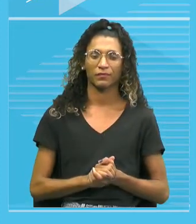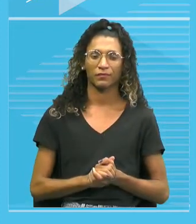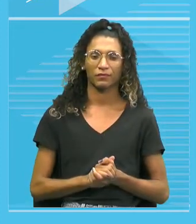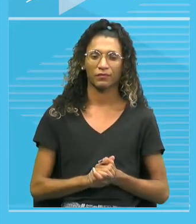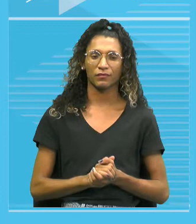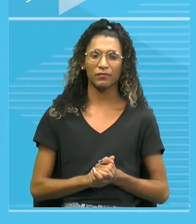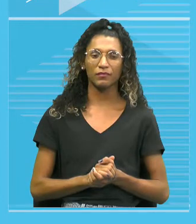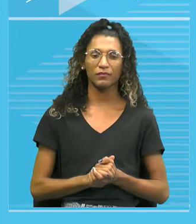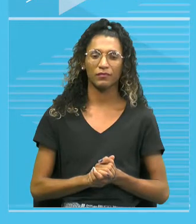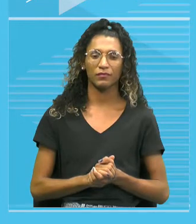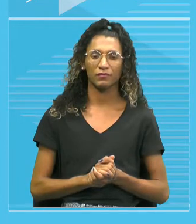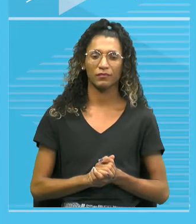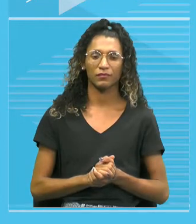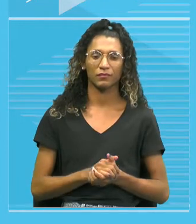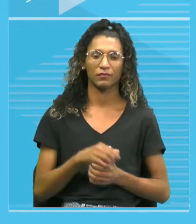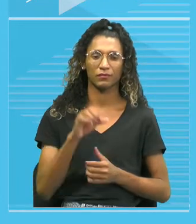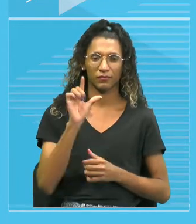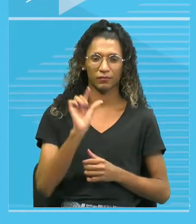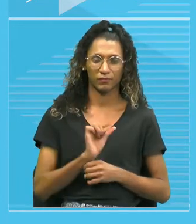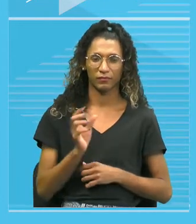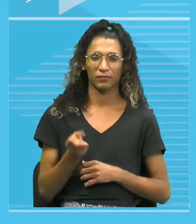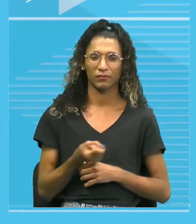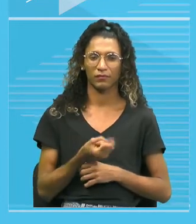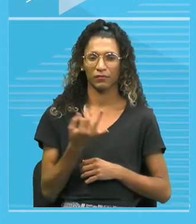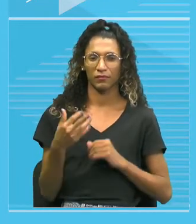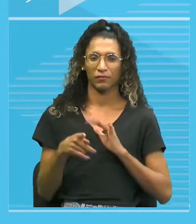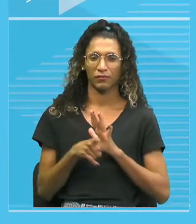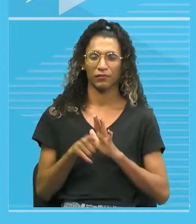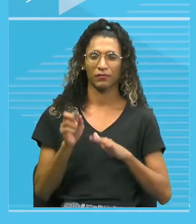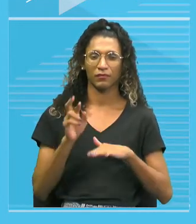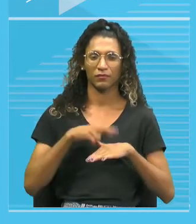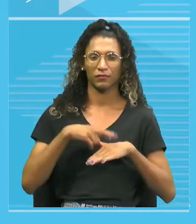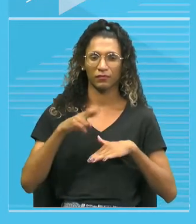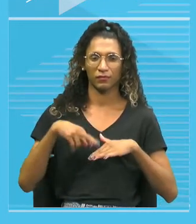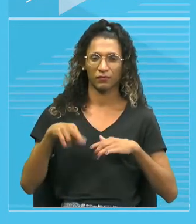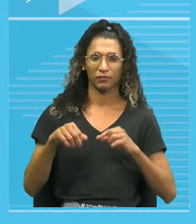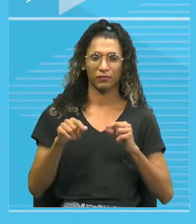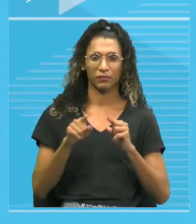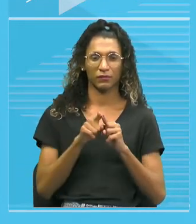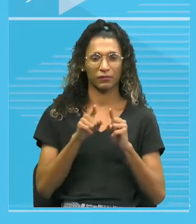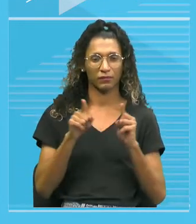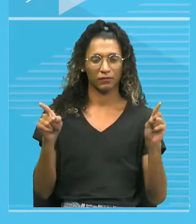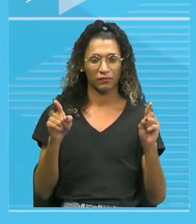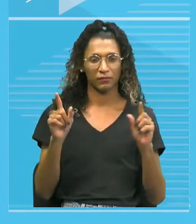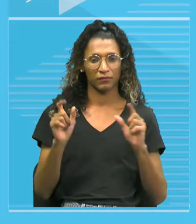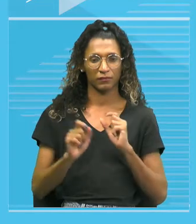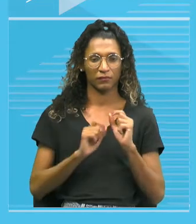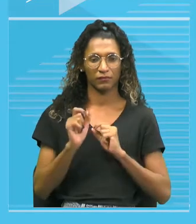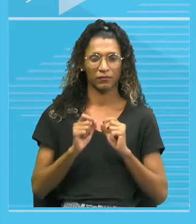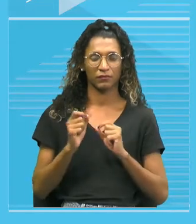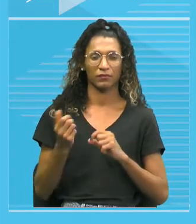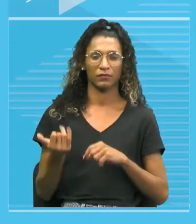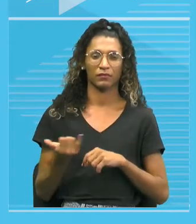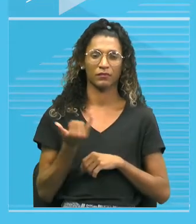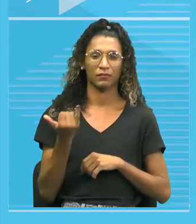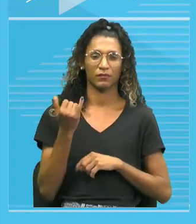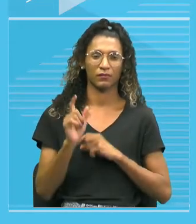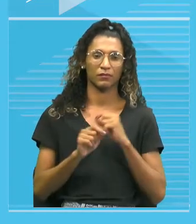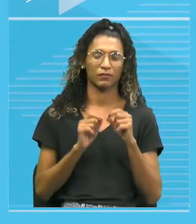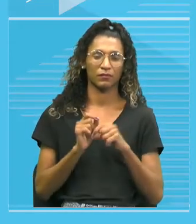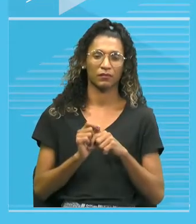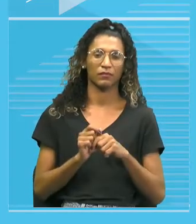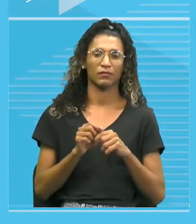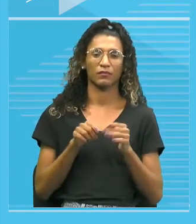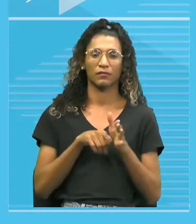menor quantidade de radiação possível, porém necessária para que o exame